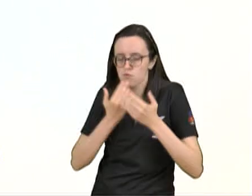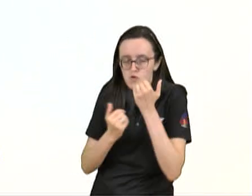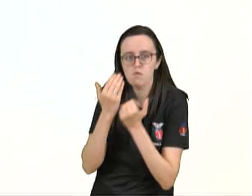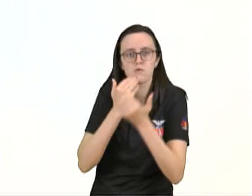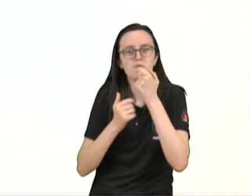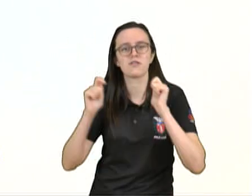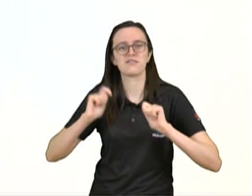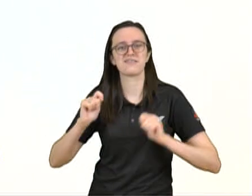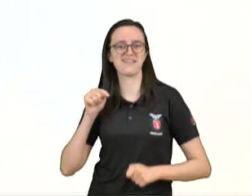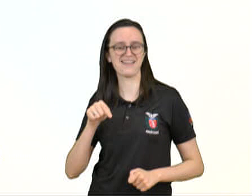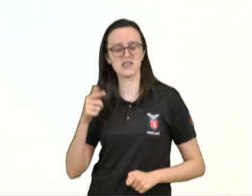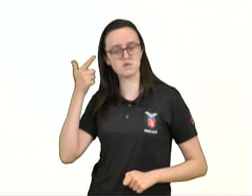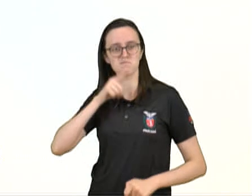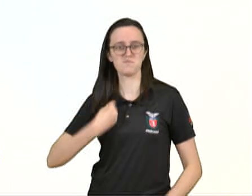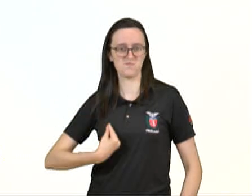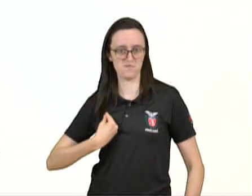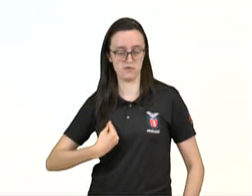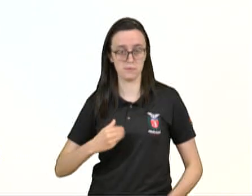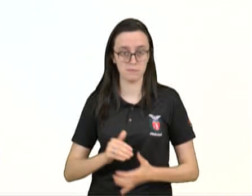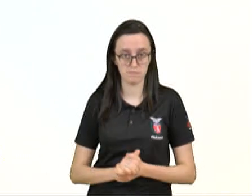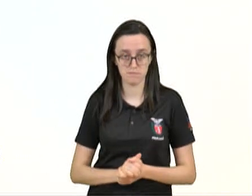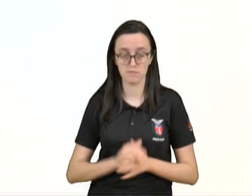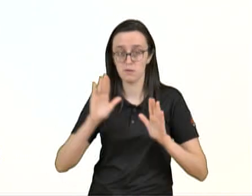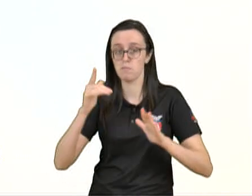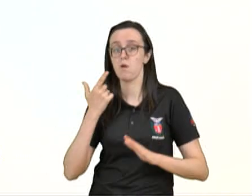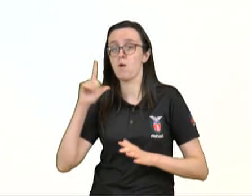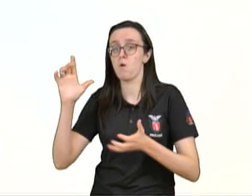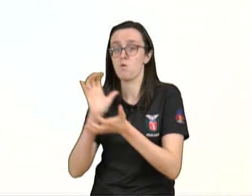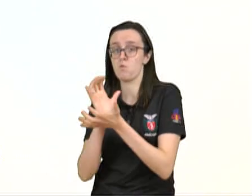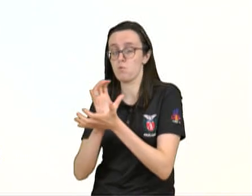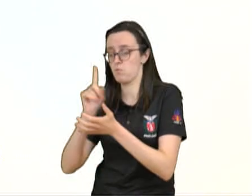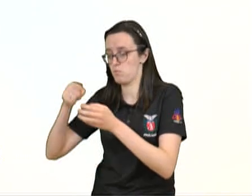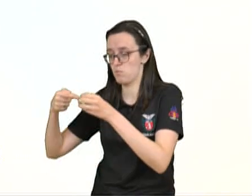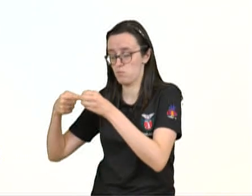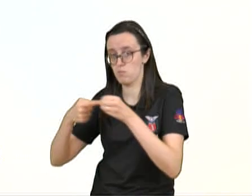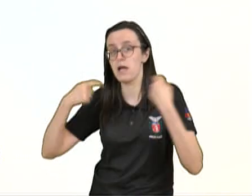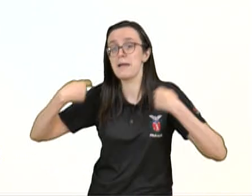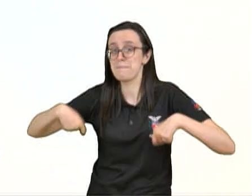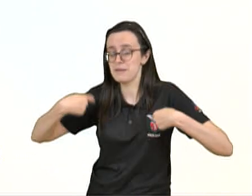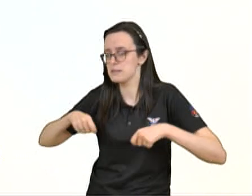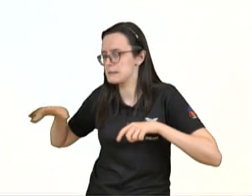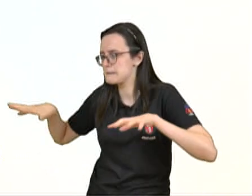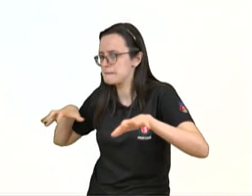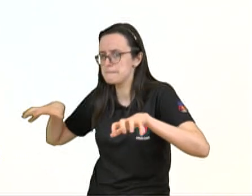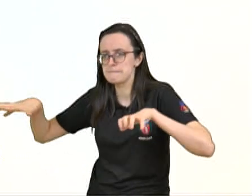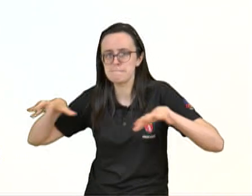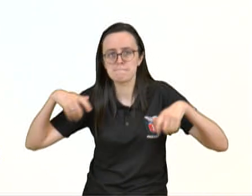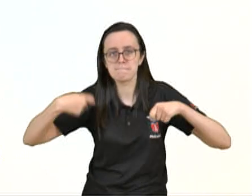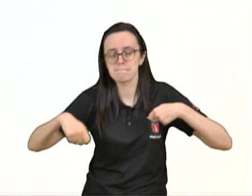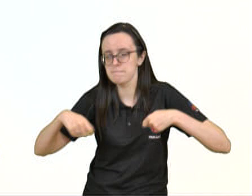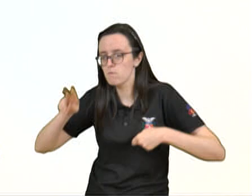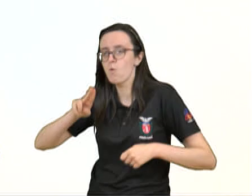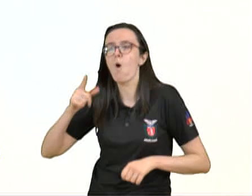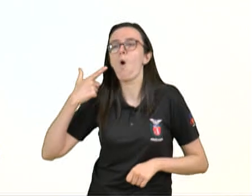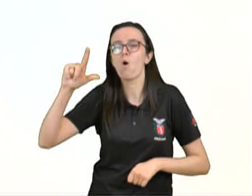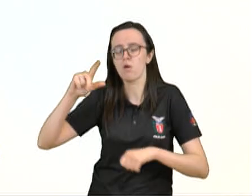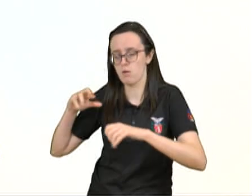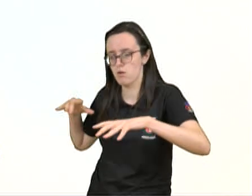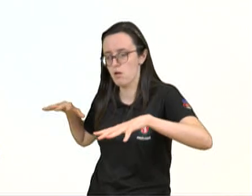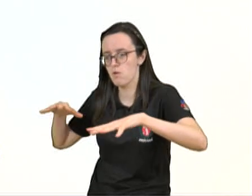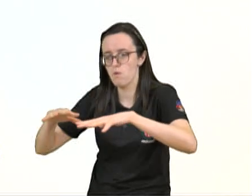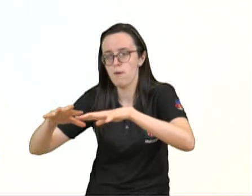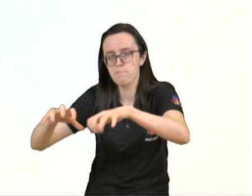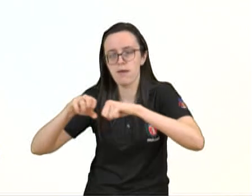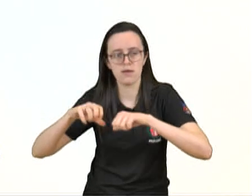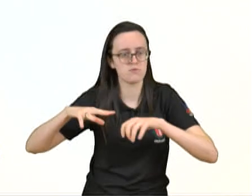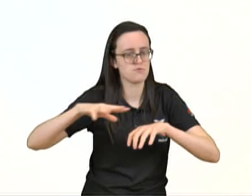nutrientes necessários para a sobrevivência. Já os protozoários precisam absorver nutrientes a partir de outras fontes,